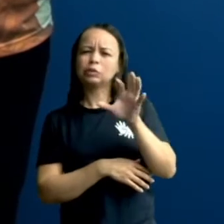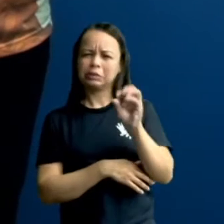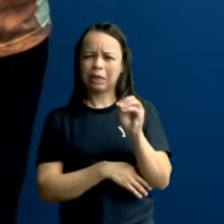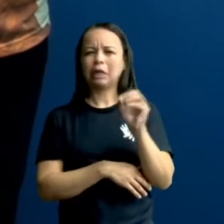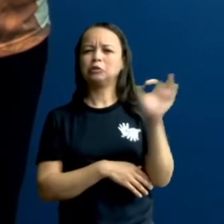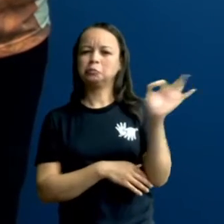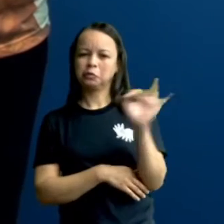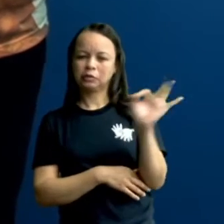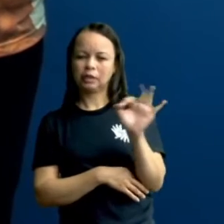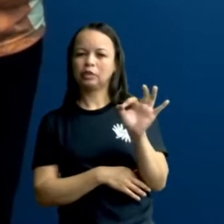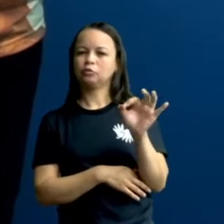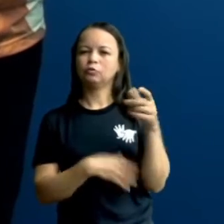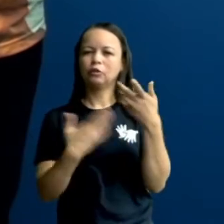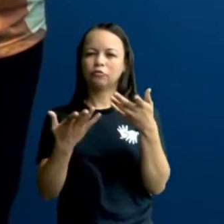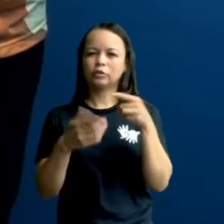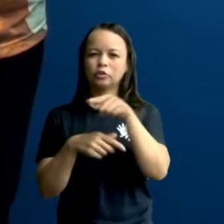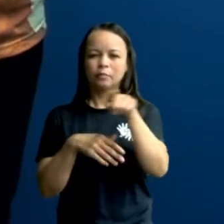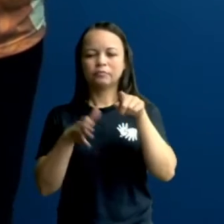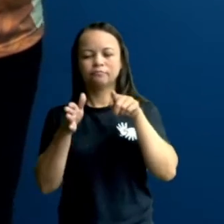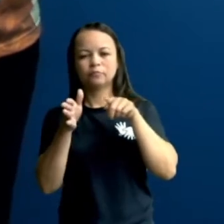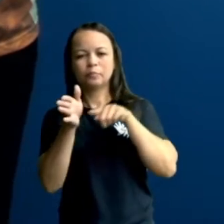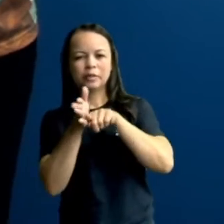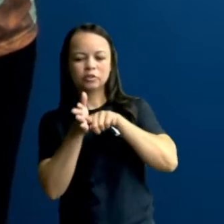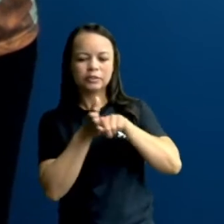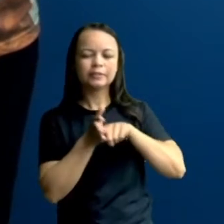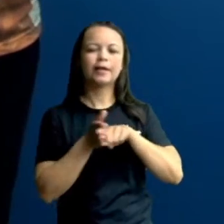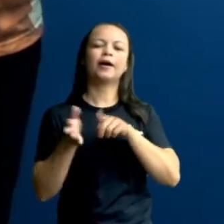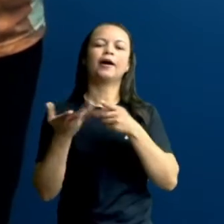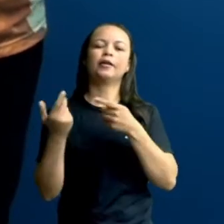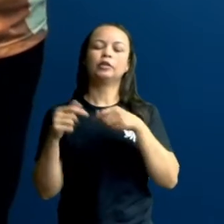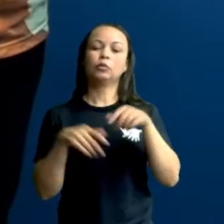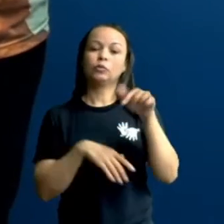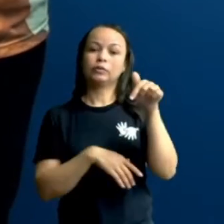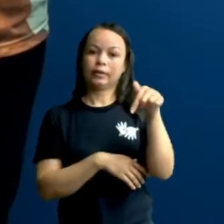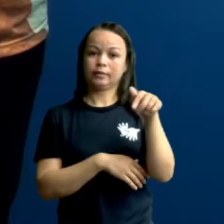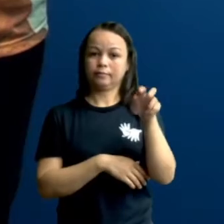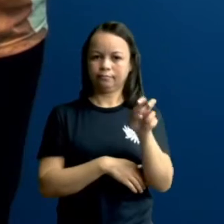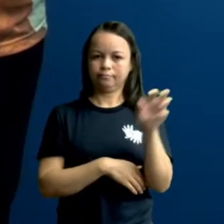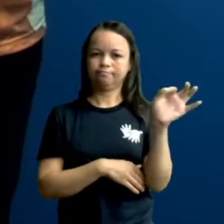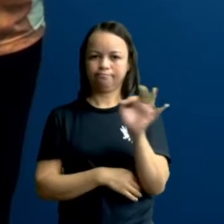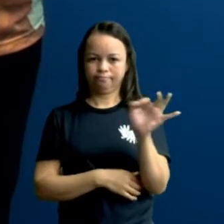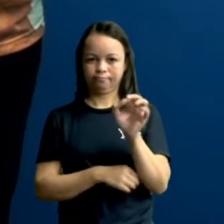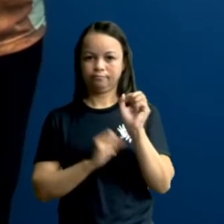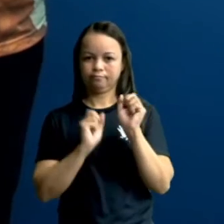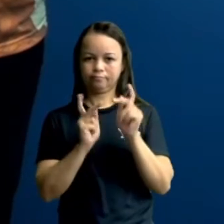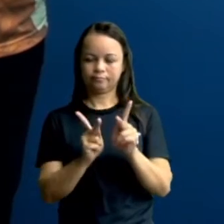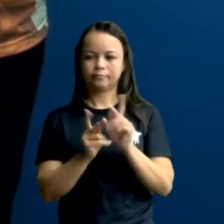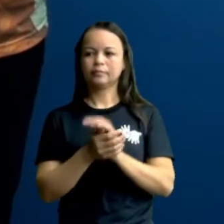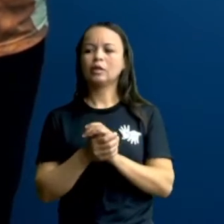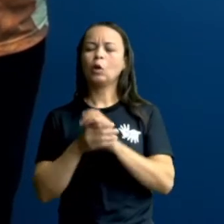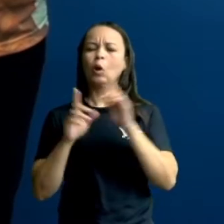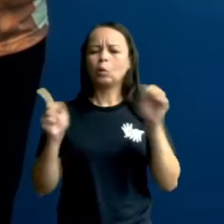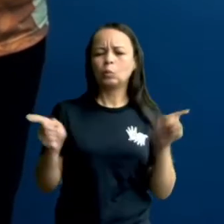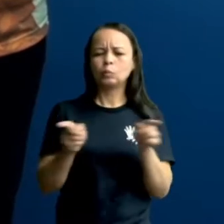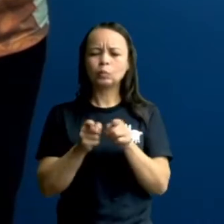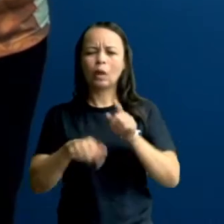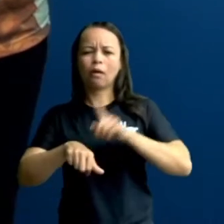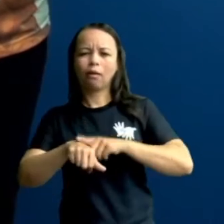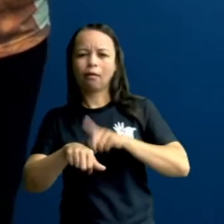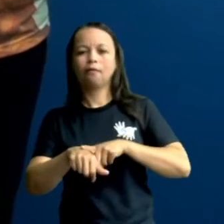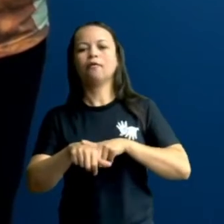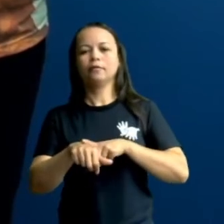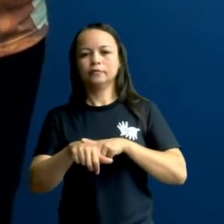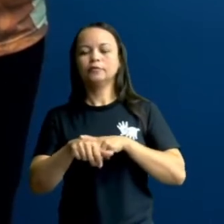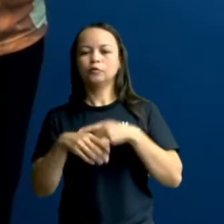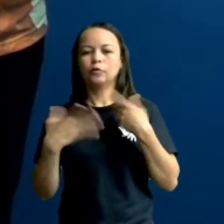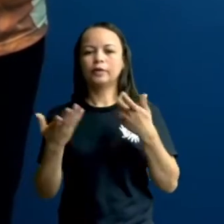e vou deixar para vocês pesquisarem um pouco o 75%. Beleza? Porque nosso tempo é curto, então para que a gente